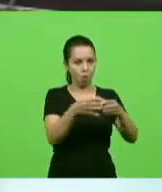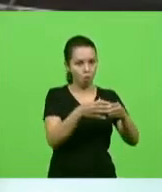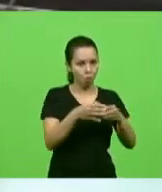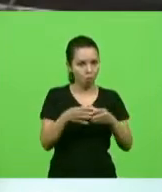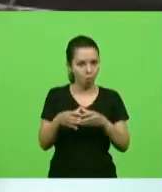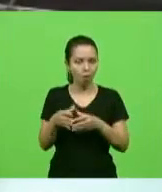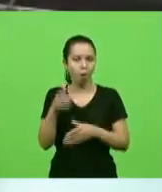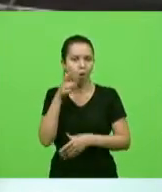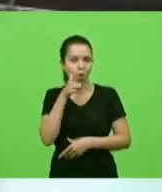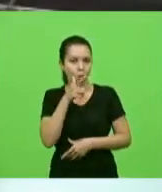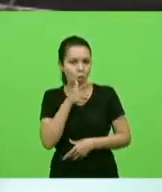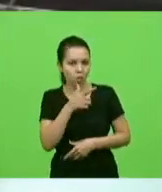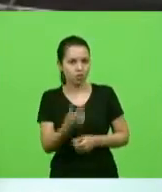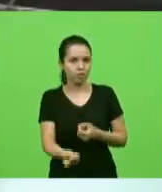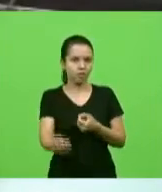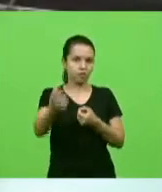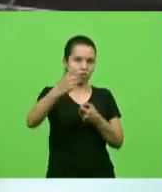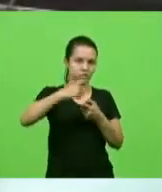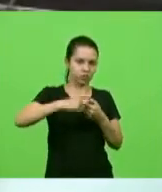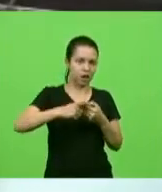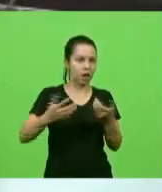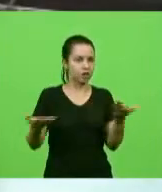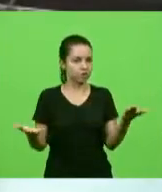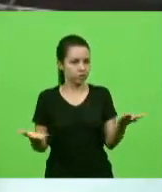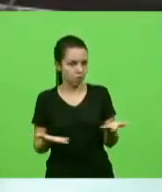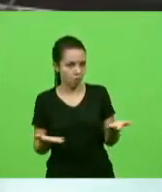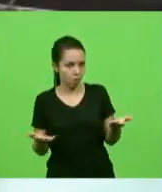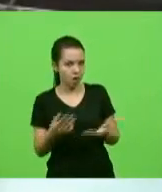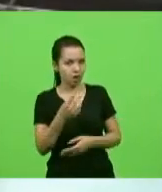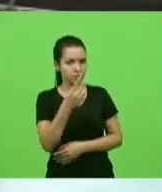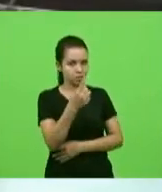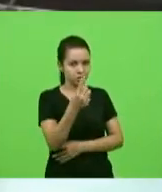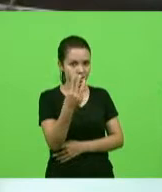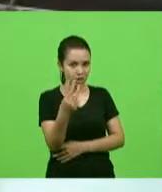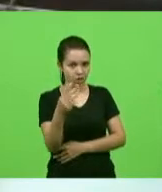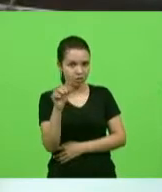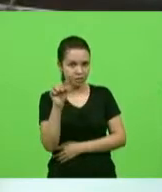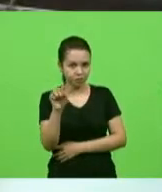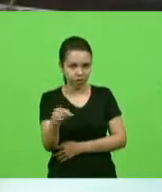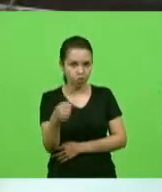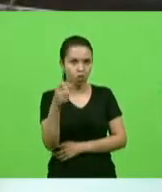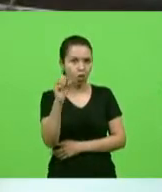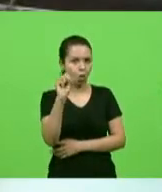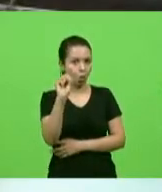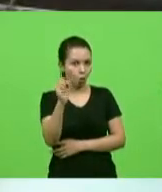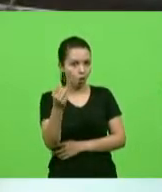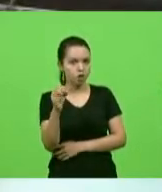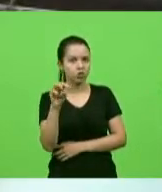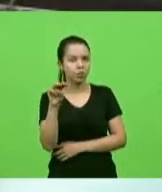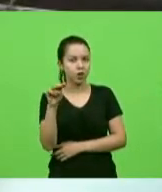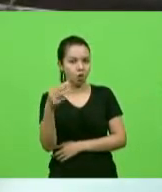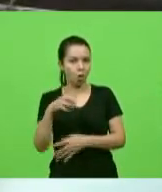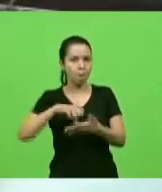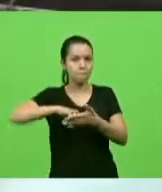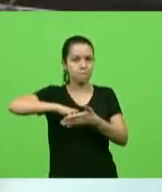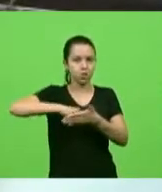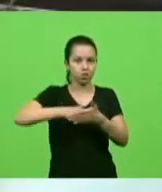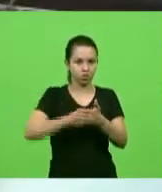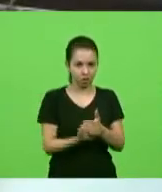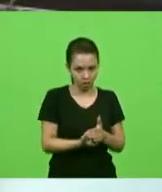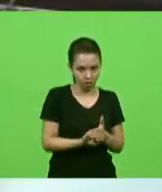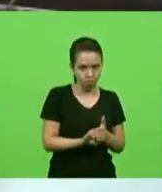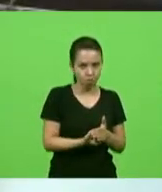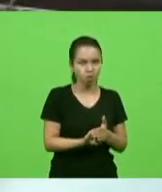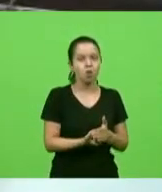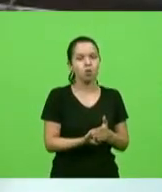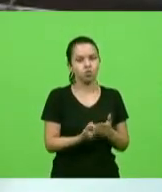só conseguiram recuperar até esse momento 13,8 milhões de reais em bloqueio de recursos,